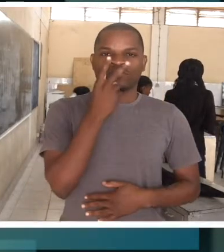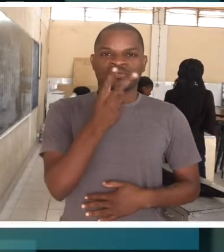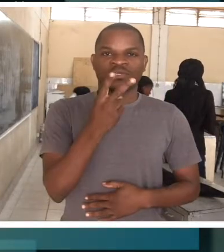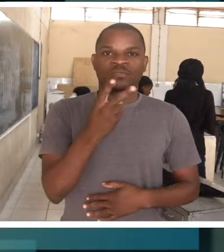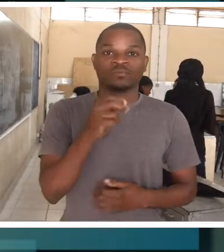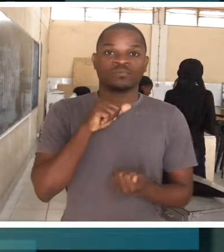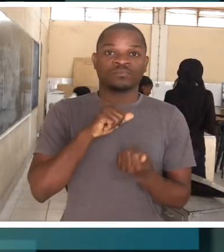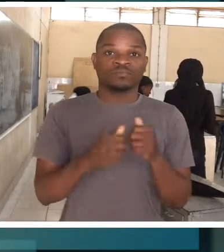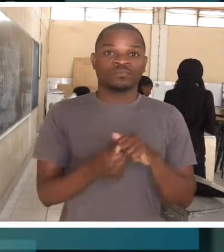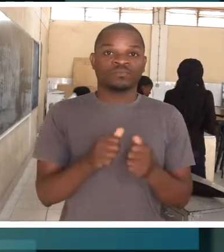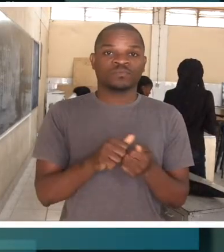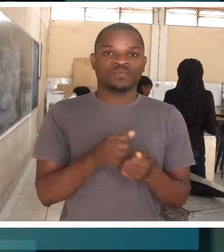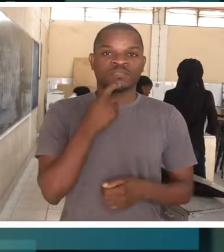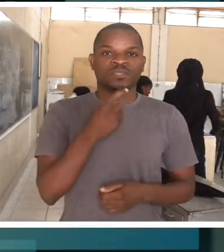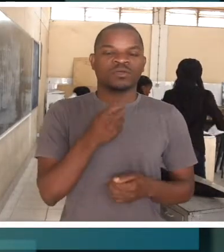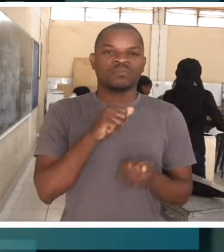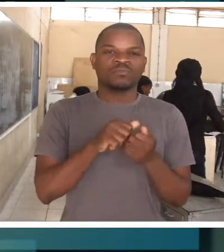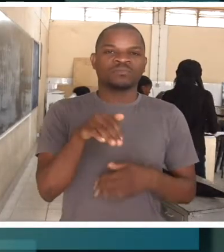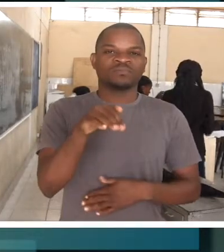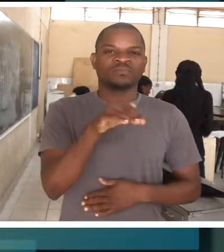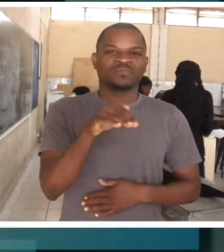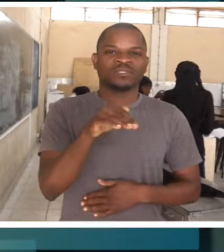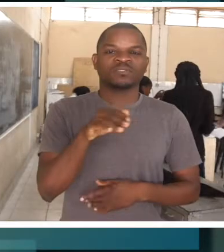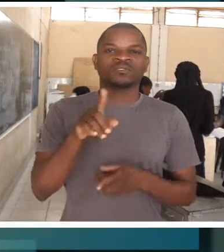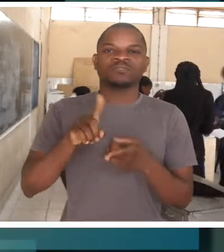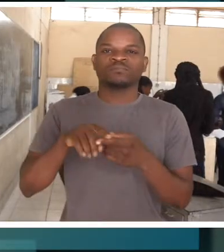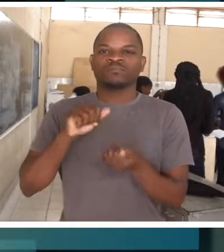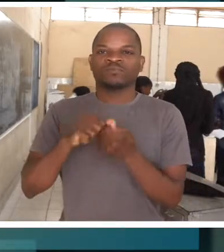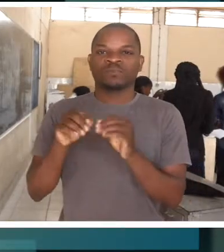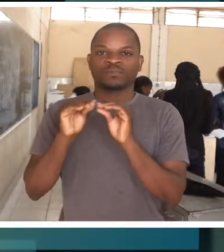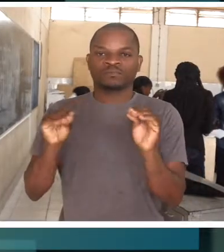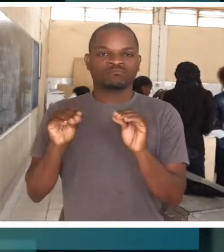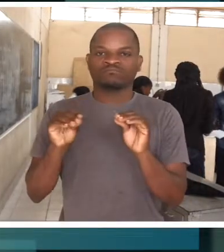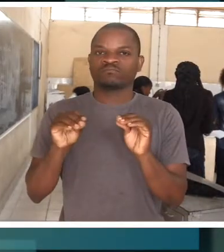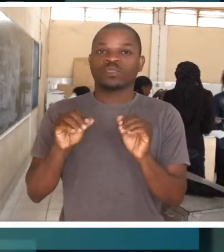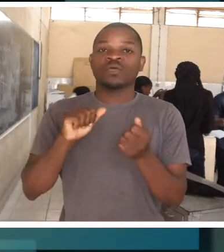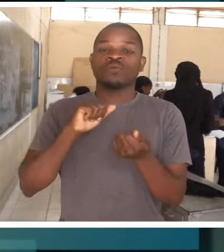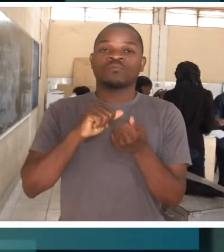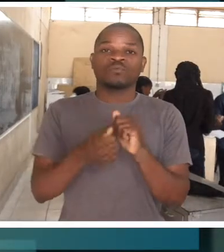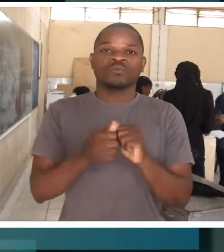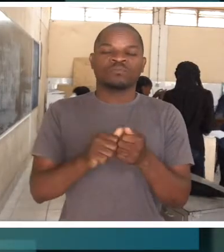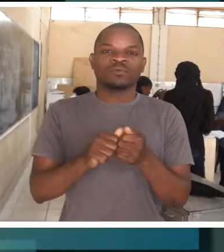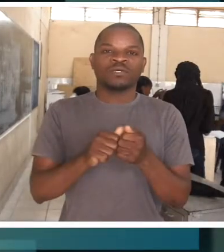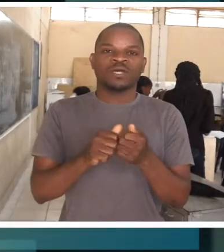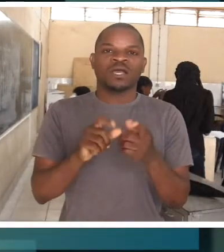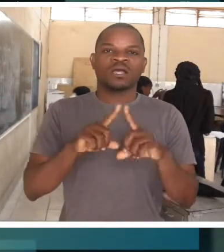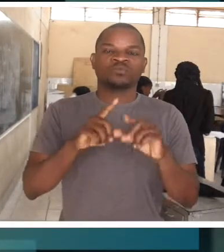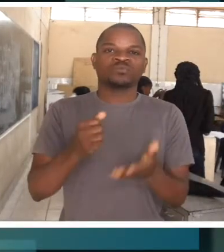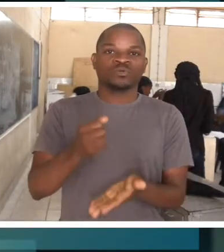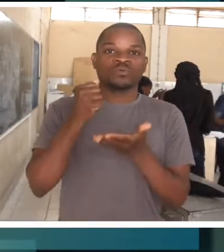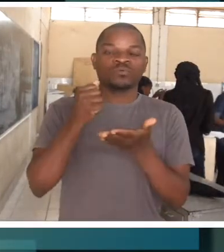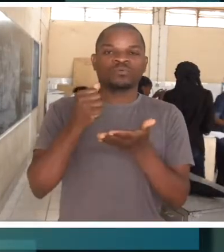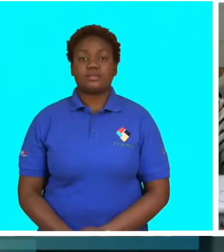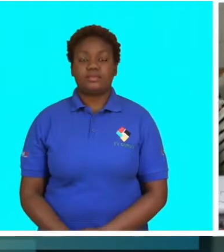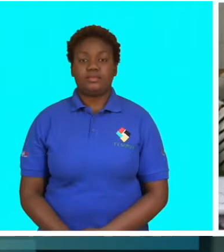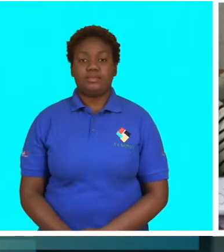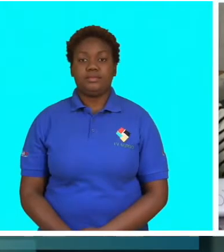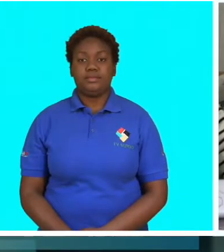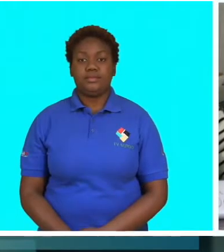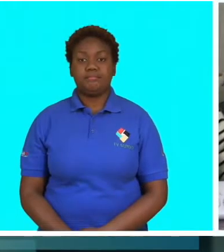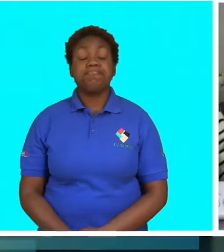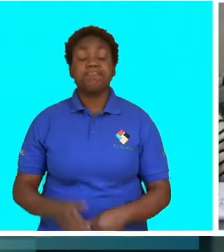E também olhar para este problema não só como um problema social, educacional, mas também como um problema econômico.